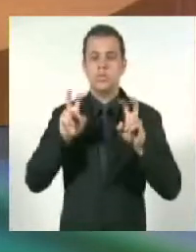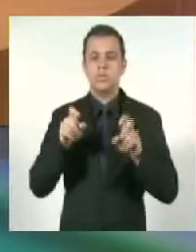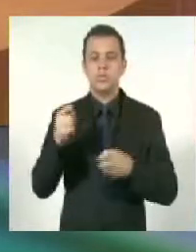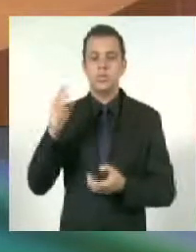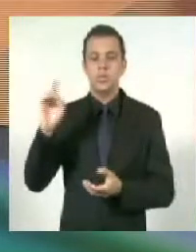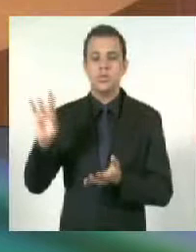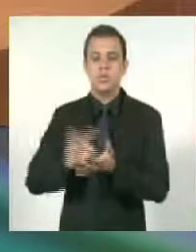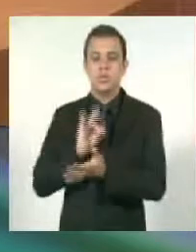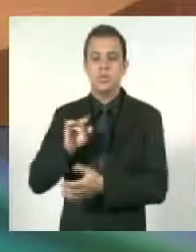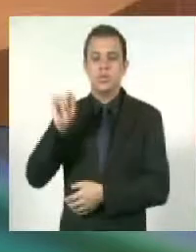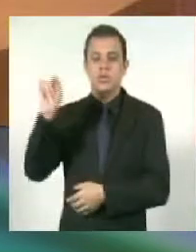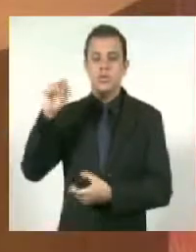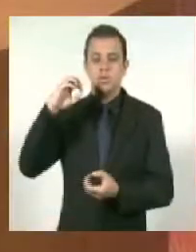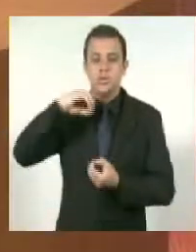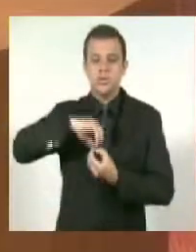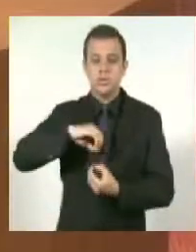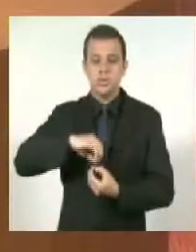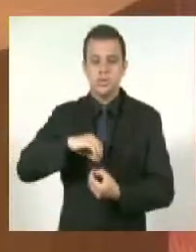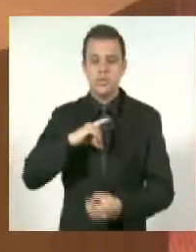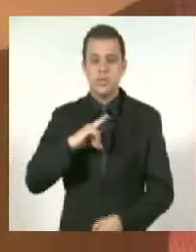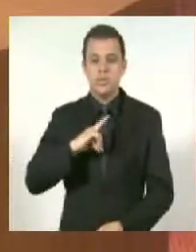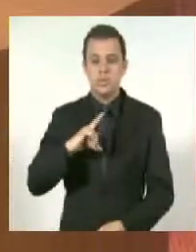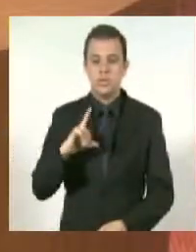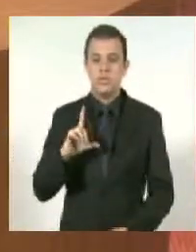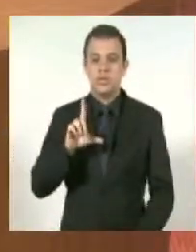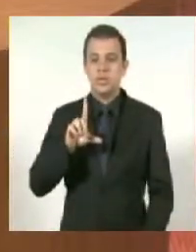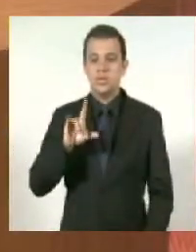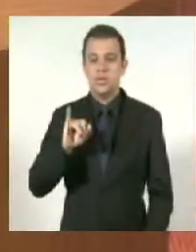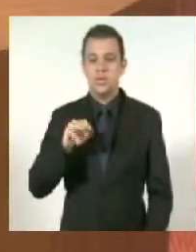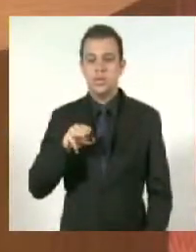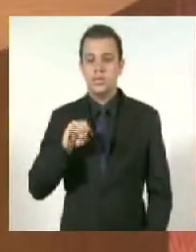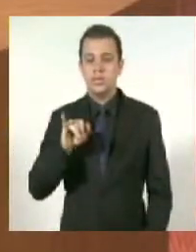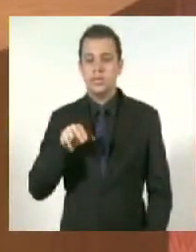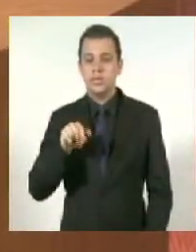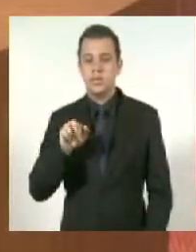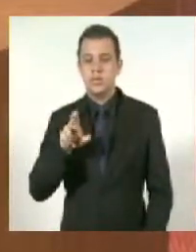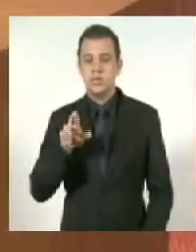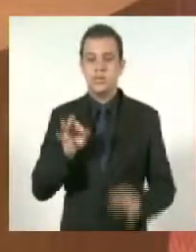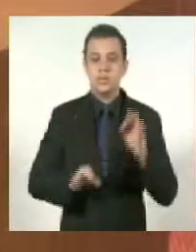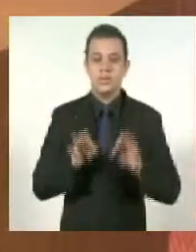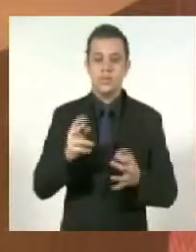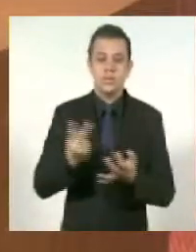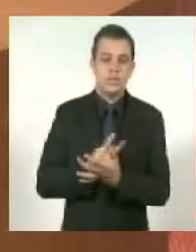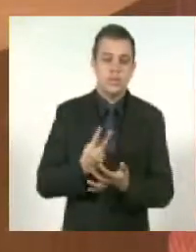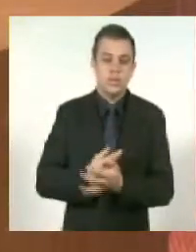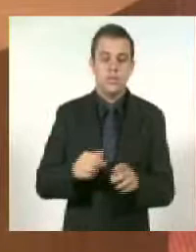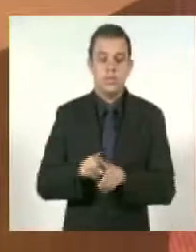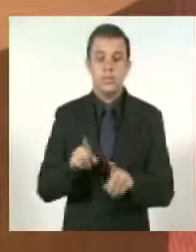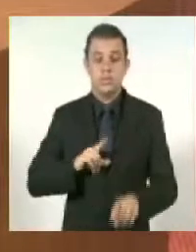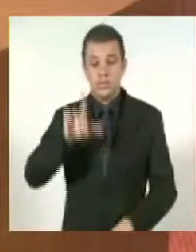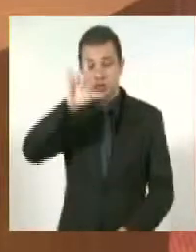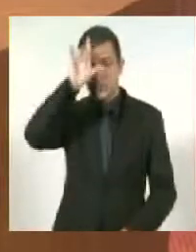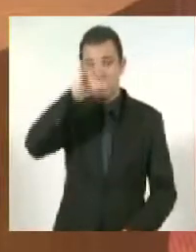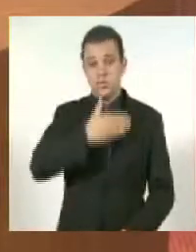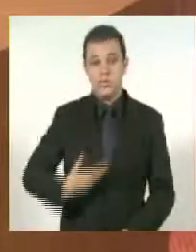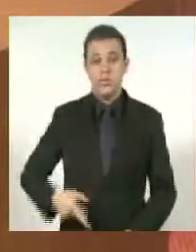houve uma decisão liminar. O líder do governo, o deputado Rogério, naturalmente, fará aí uma sustentação sobre o tema.